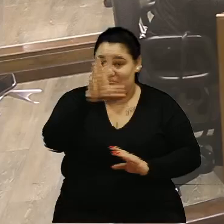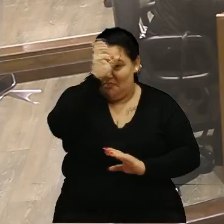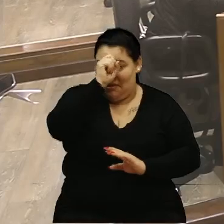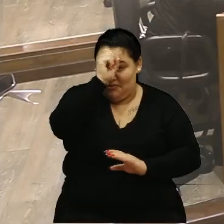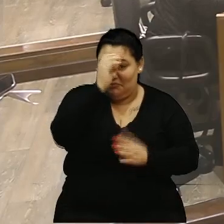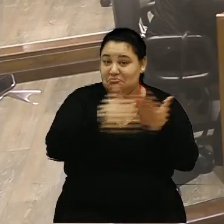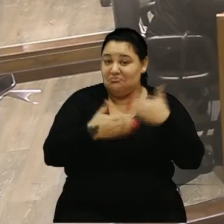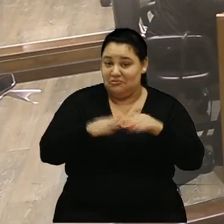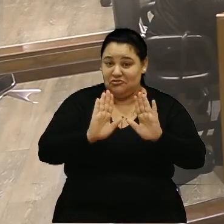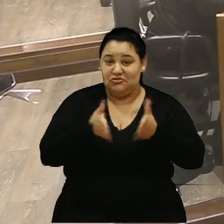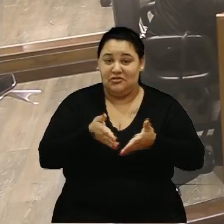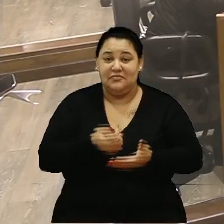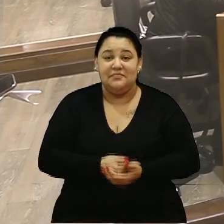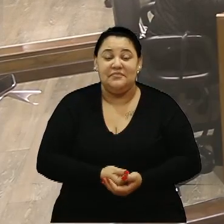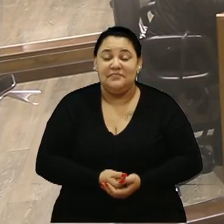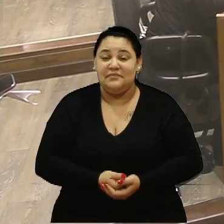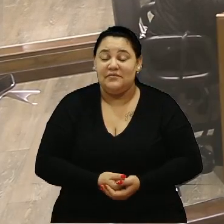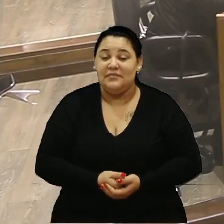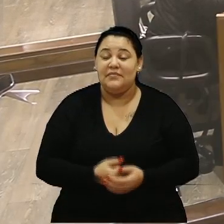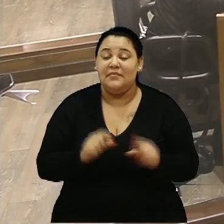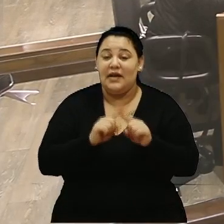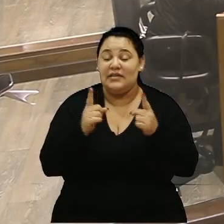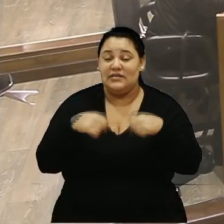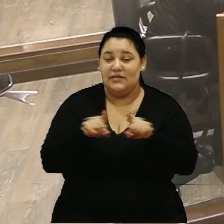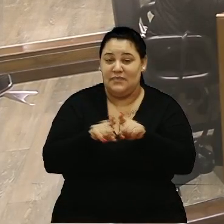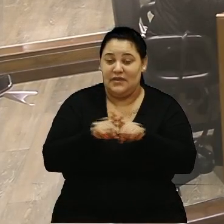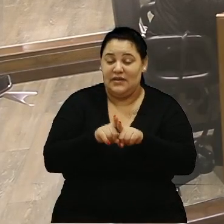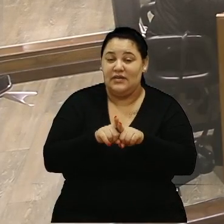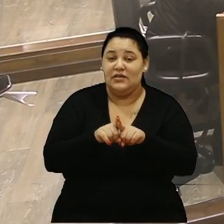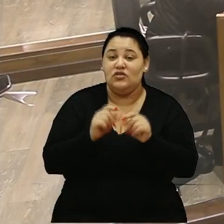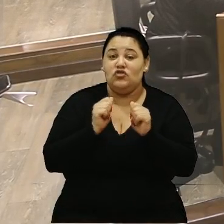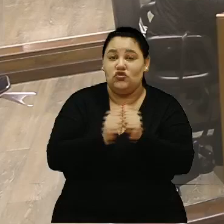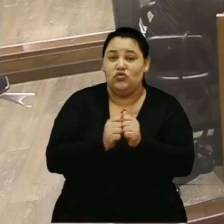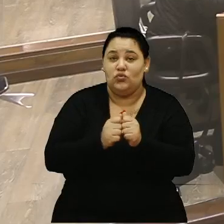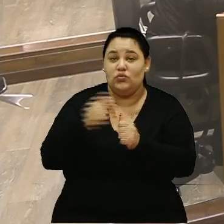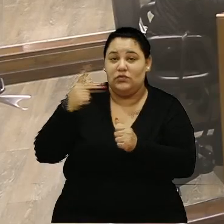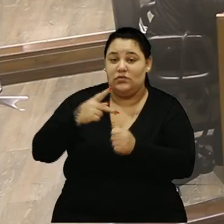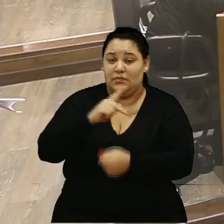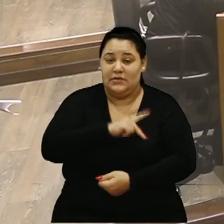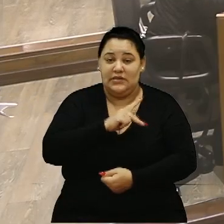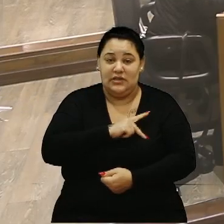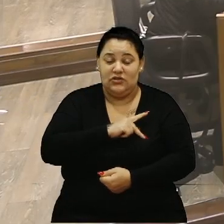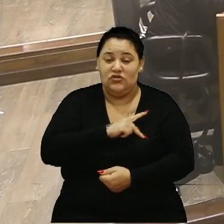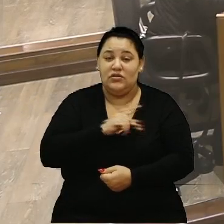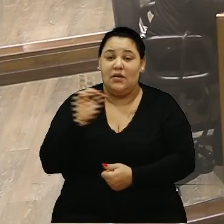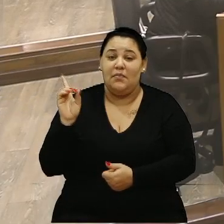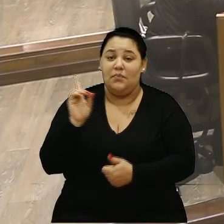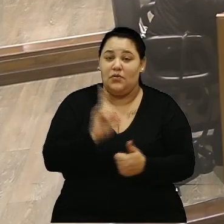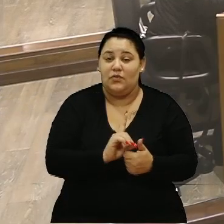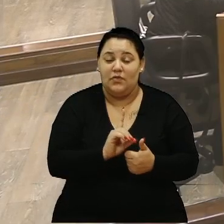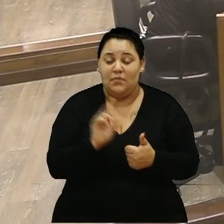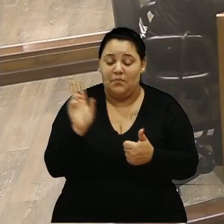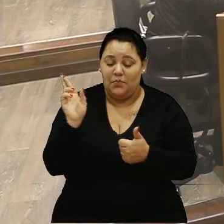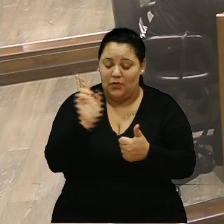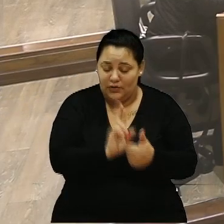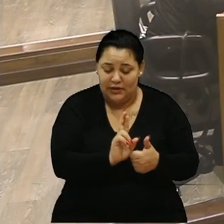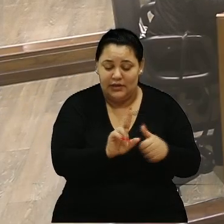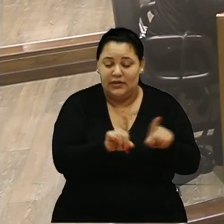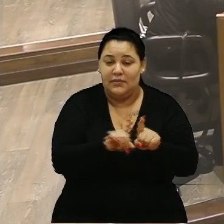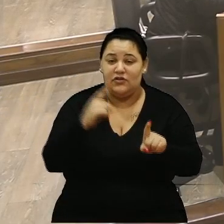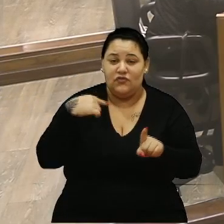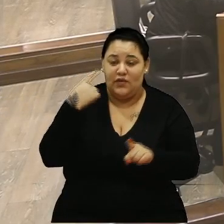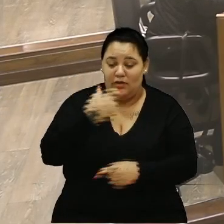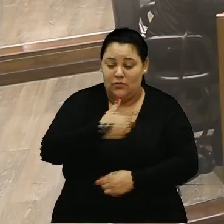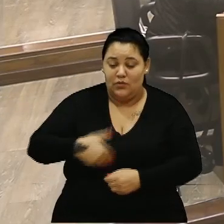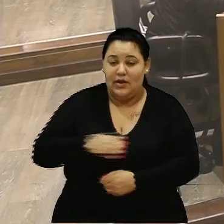razão, senhor. Mas mais do que isso, a Procuradoria do Município, através da vice-presidente da Associação dos Procuradores, a advogada pública Bárbara Arruda, promoveu uma